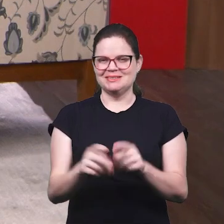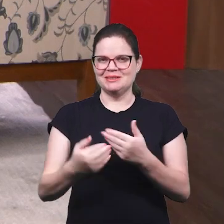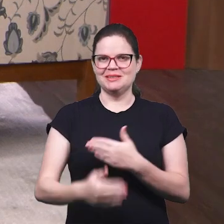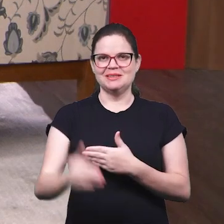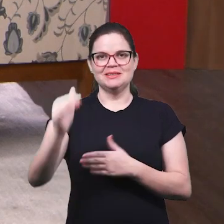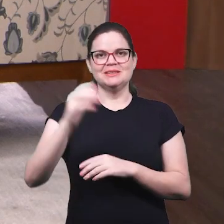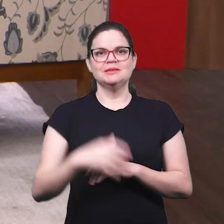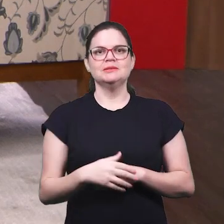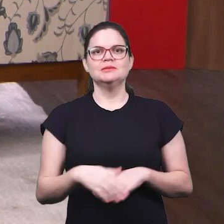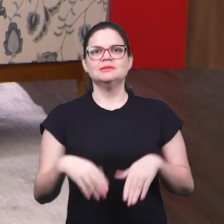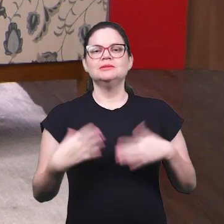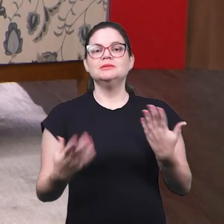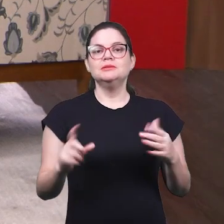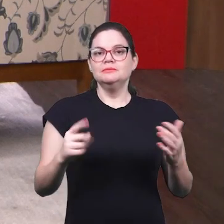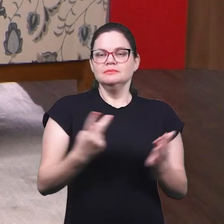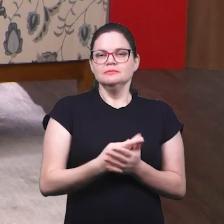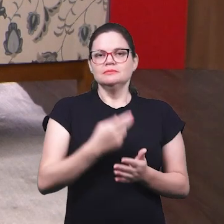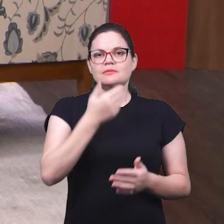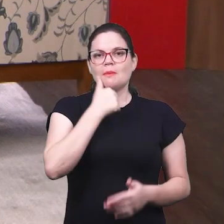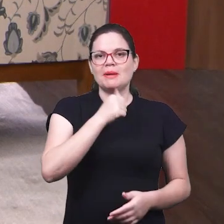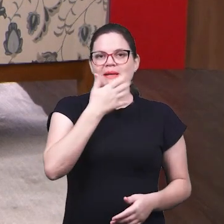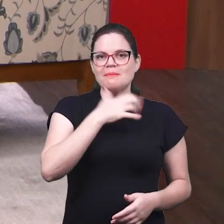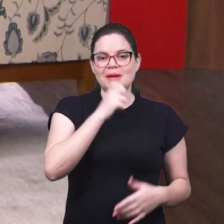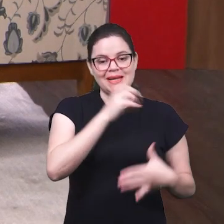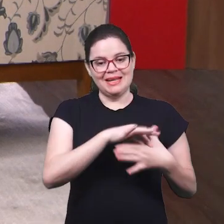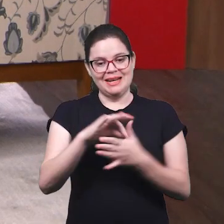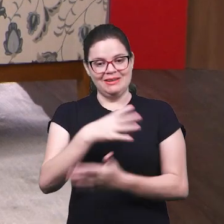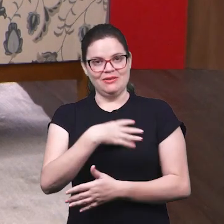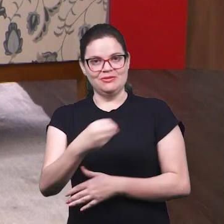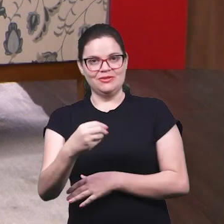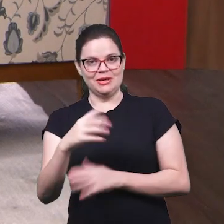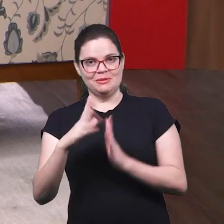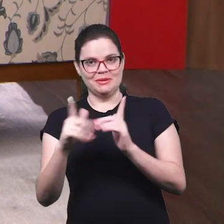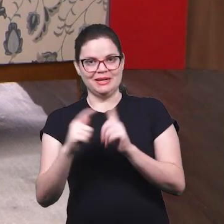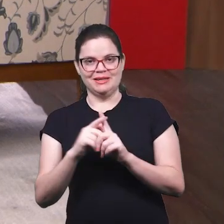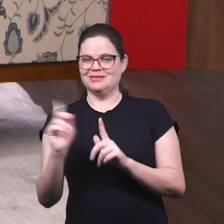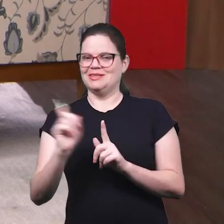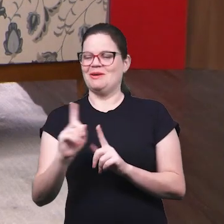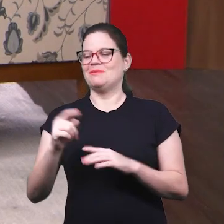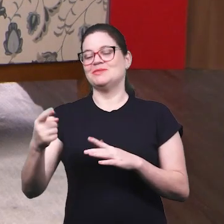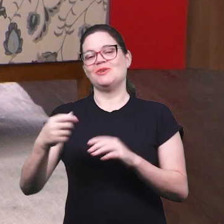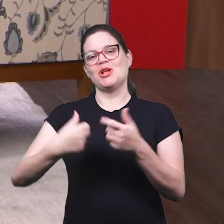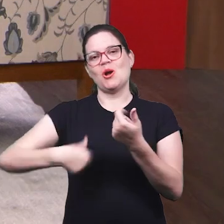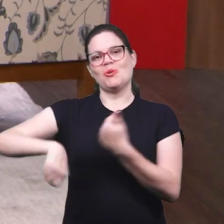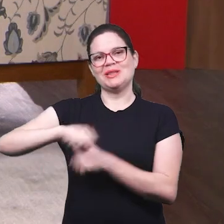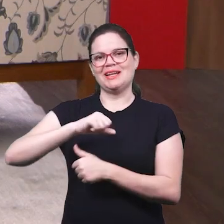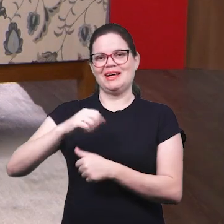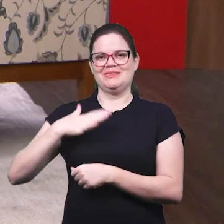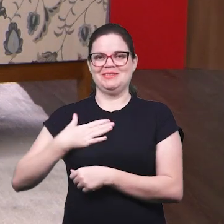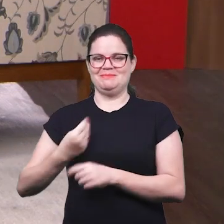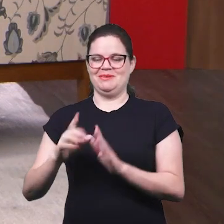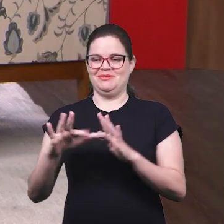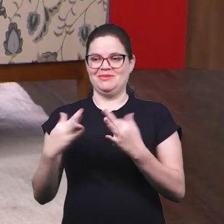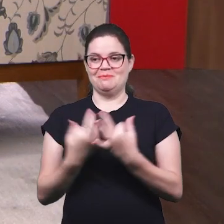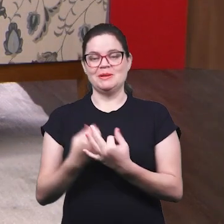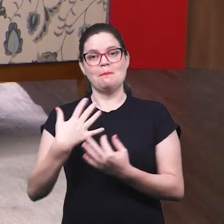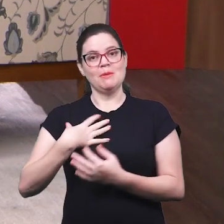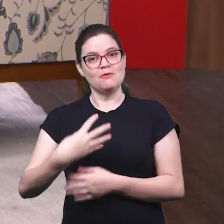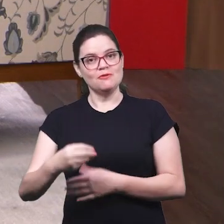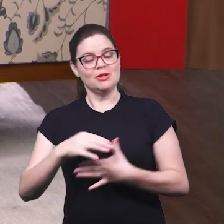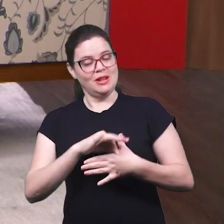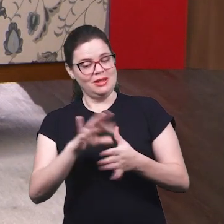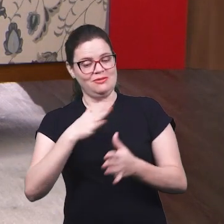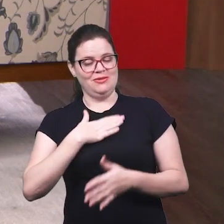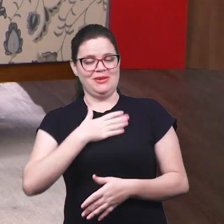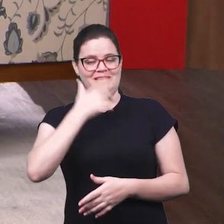bom. Aí geralmente os pais levam os filhos para a igreja. Dessa vez foi meu filho que me levou para a igreja. Muito bom. Ficamos alegres com